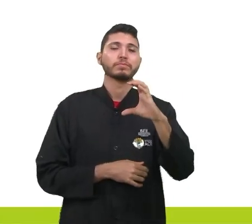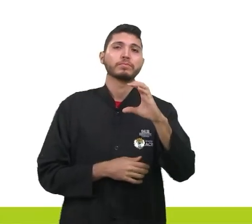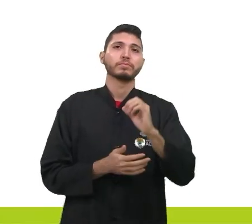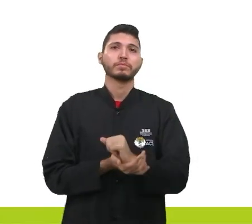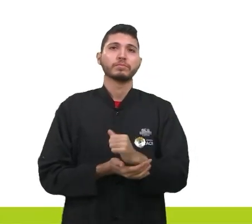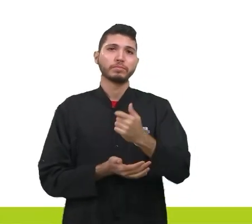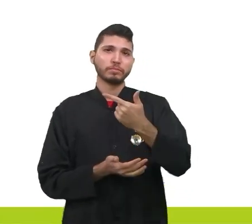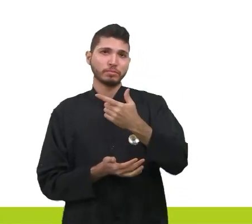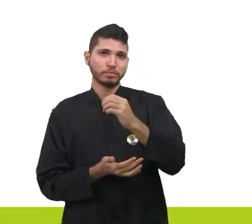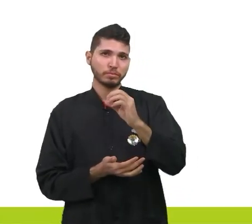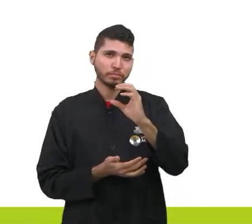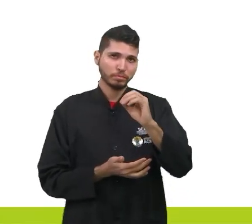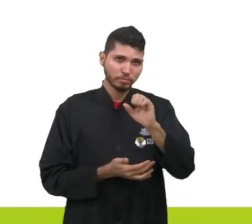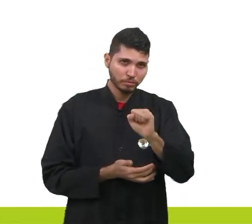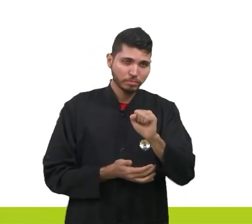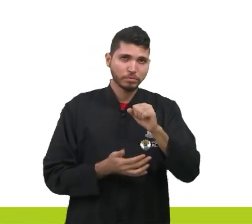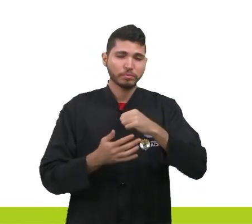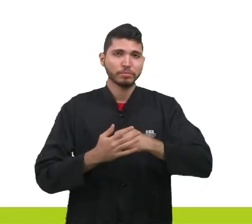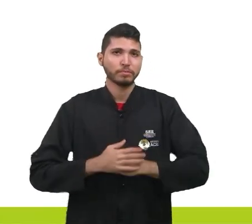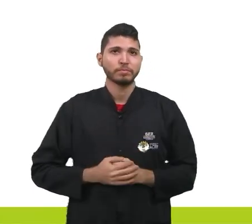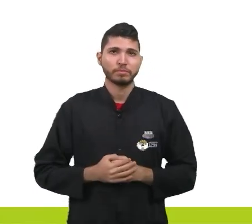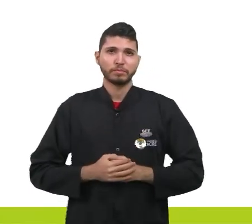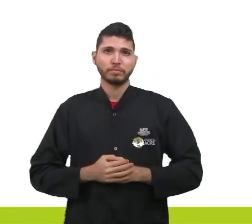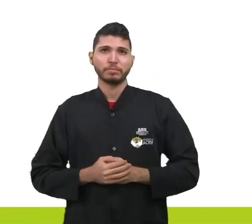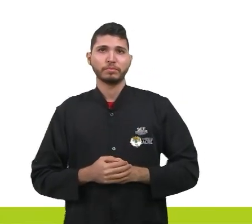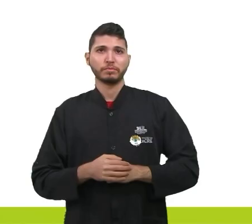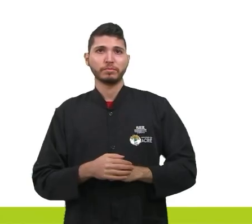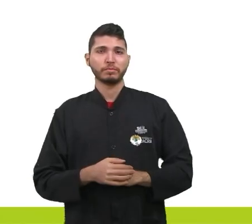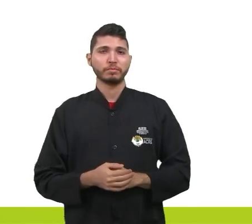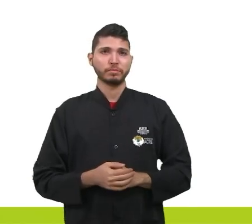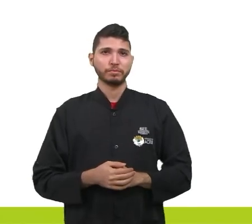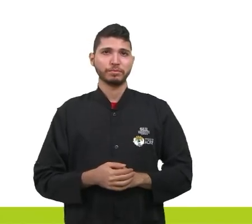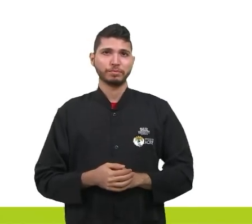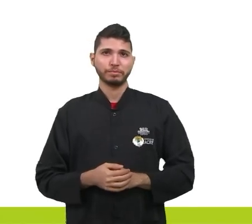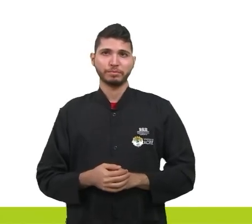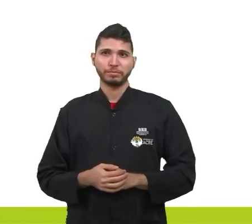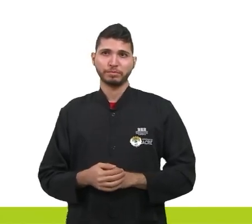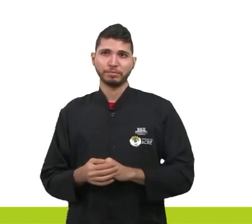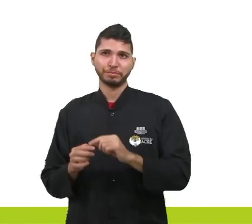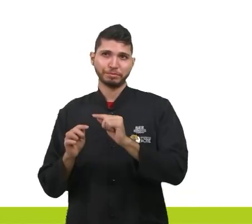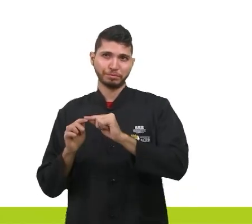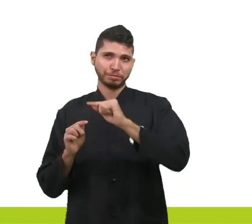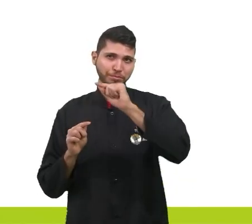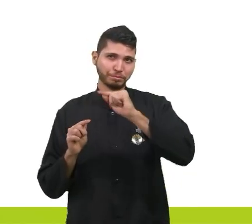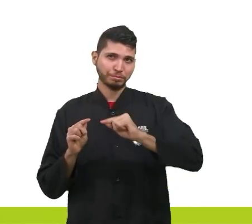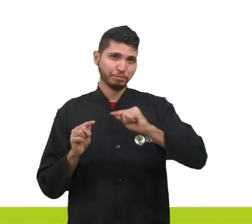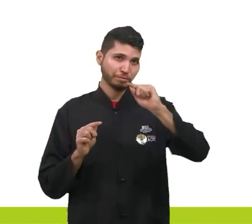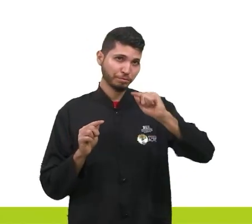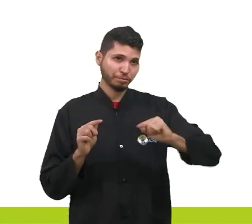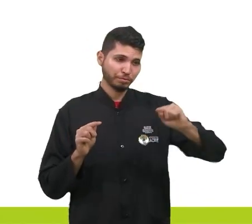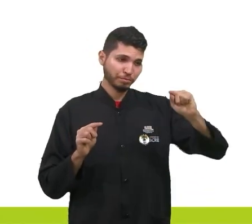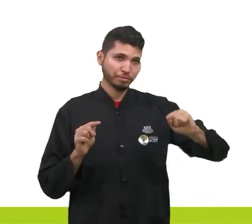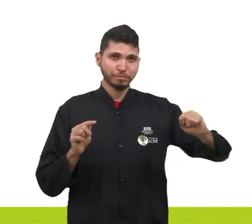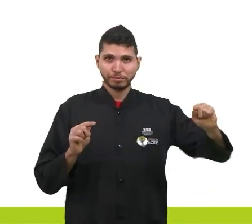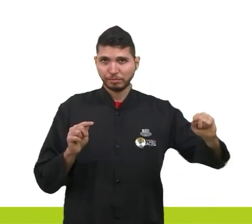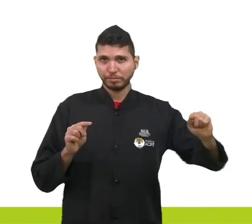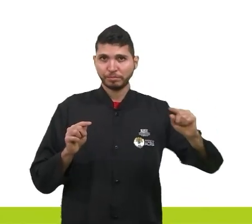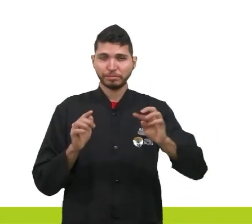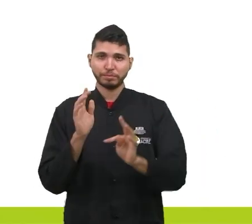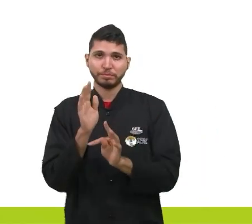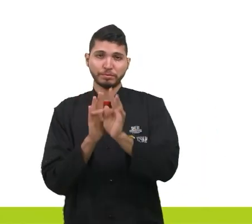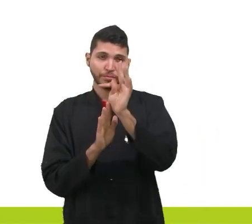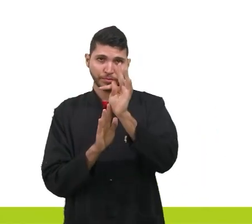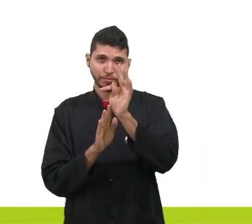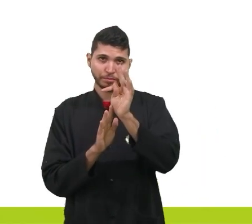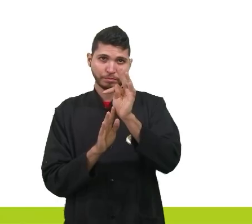diz o seguinte, ó, como eu disse, a amplitude térmica, ela vai ser influenciada aí diretamente, tá?